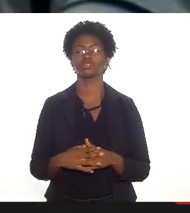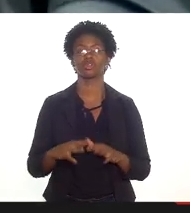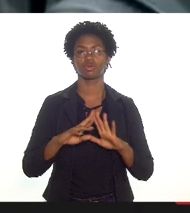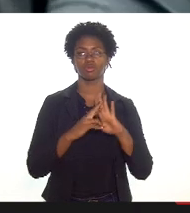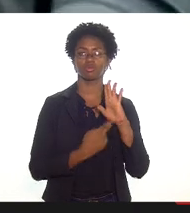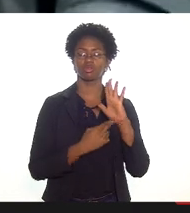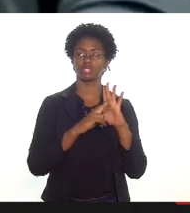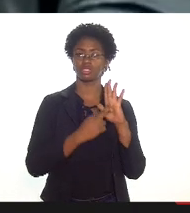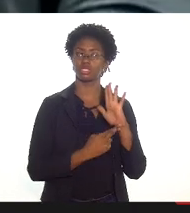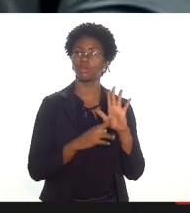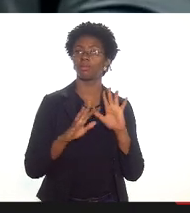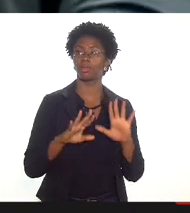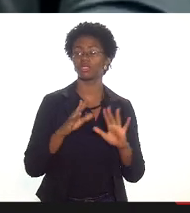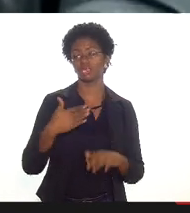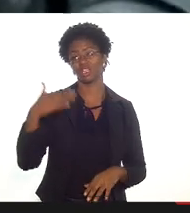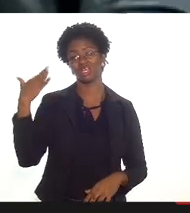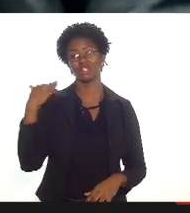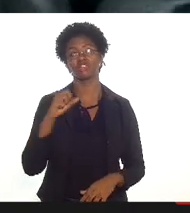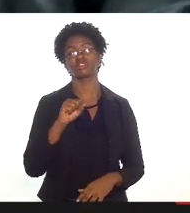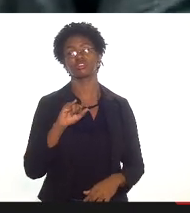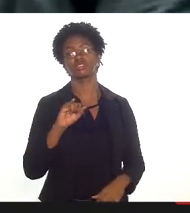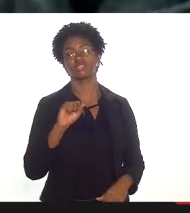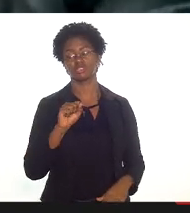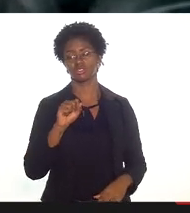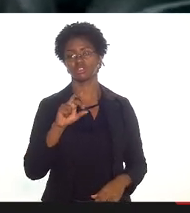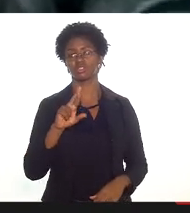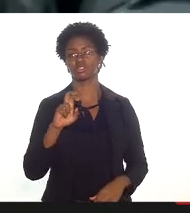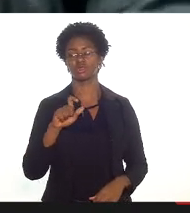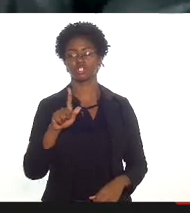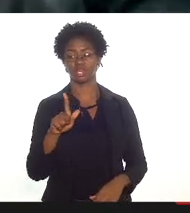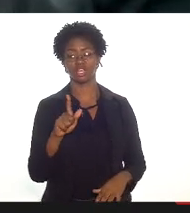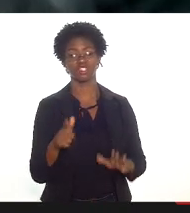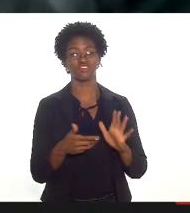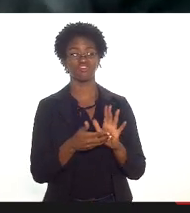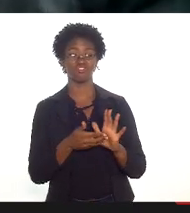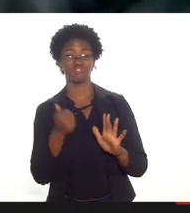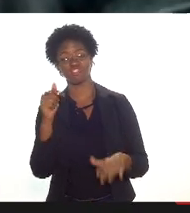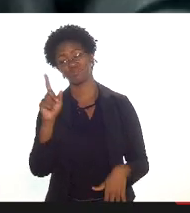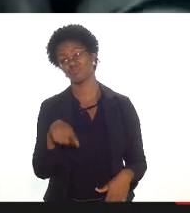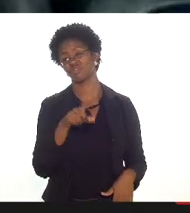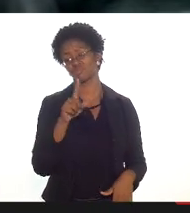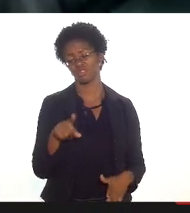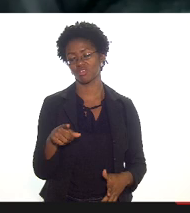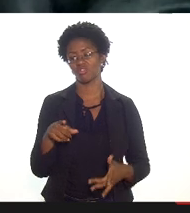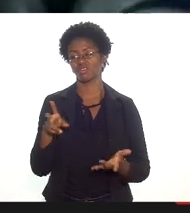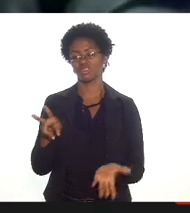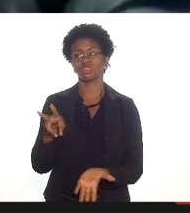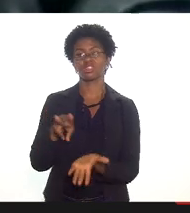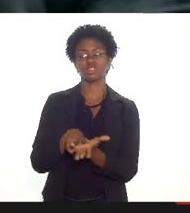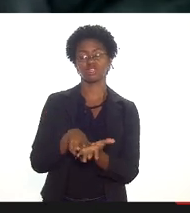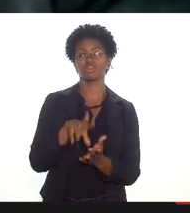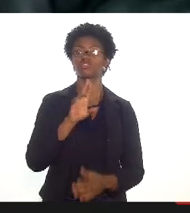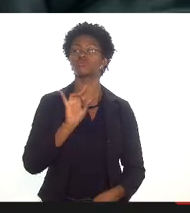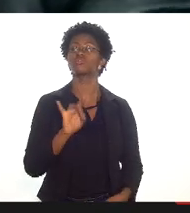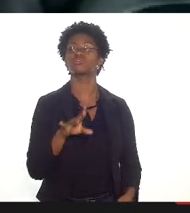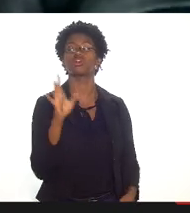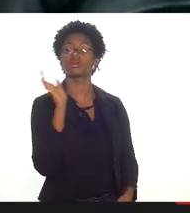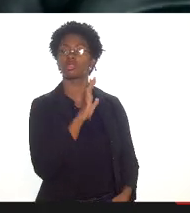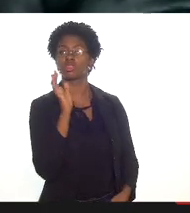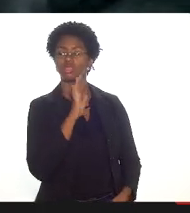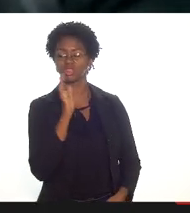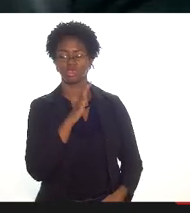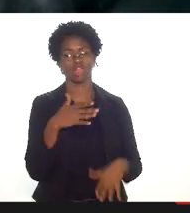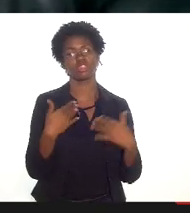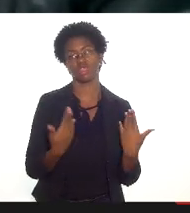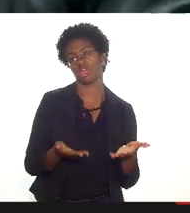foi extinto, né? O CISREG ficou exclusivamente para uso ambulatorial de média